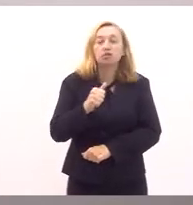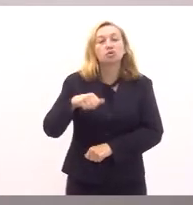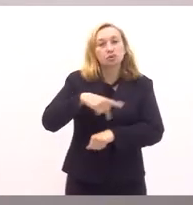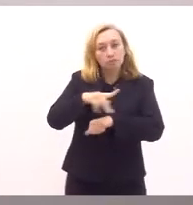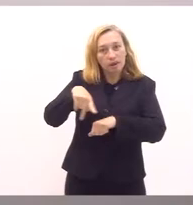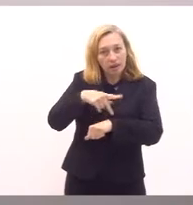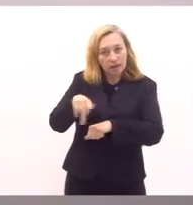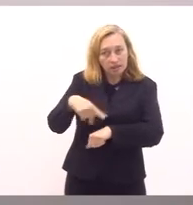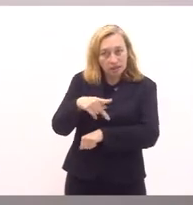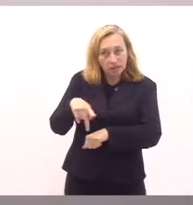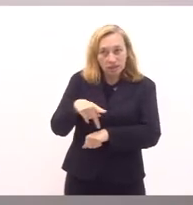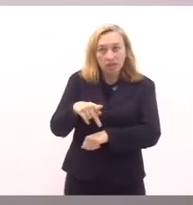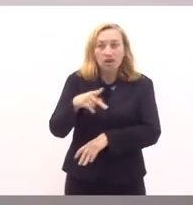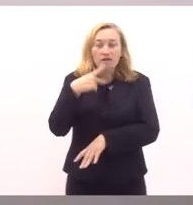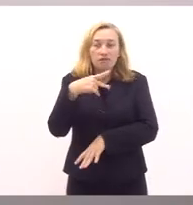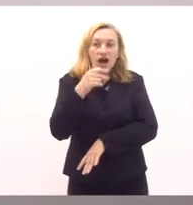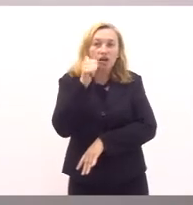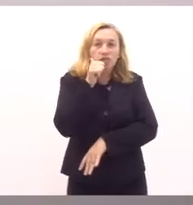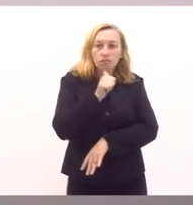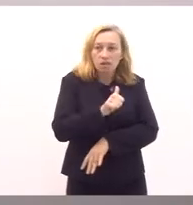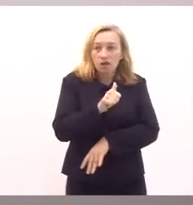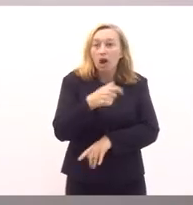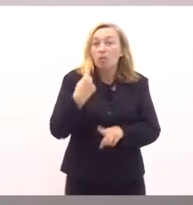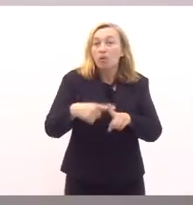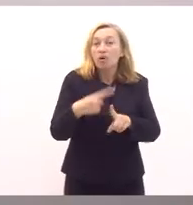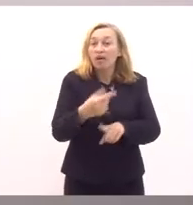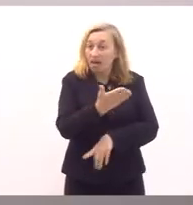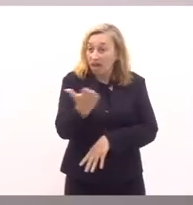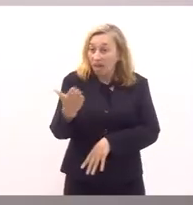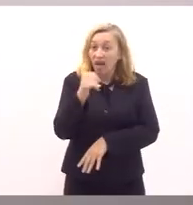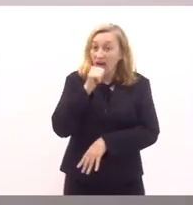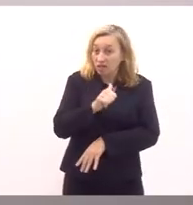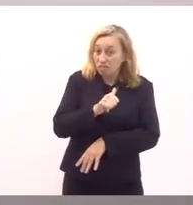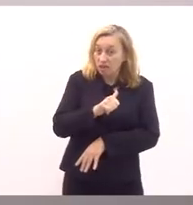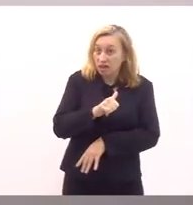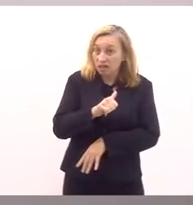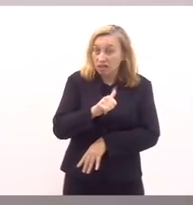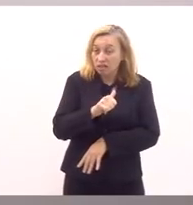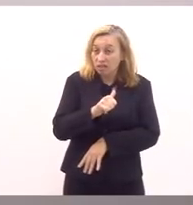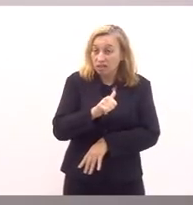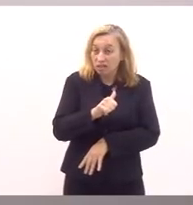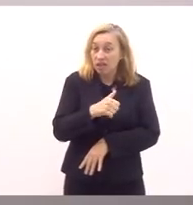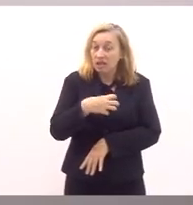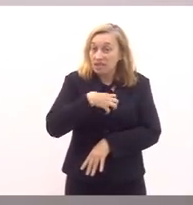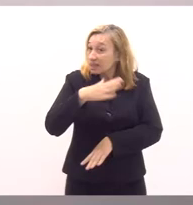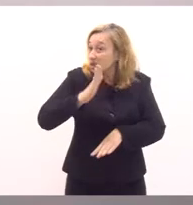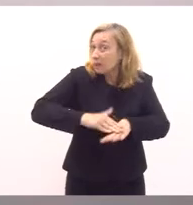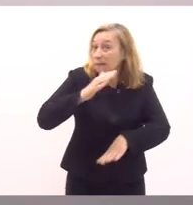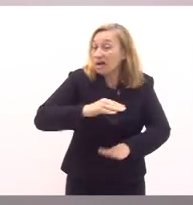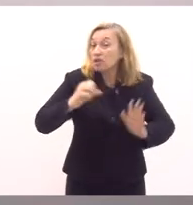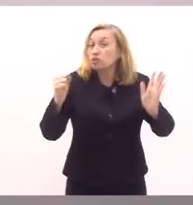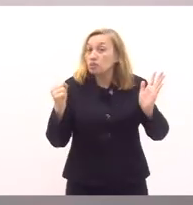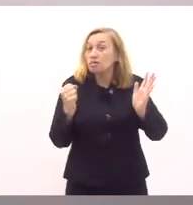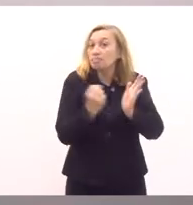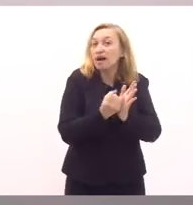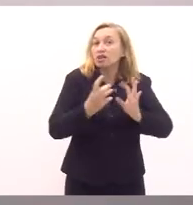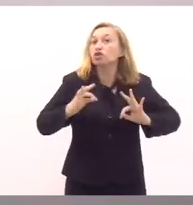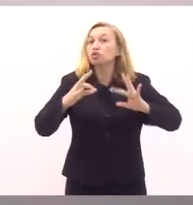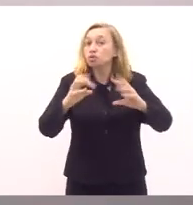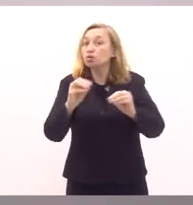país, e eu falo no feminino, porque são elas que sentem mais ainda o impacto disso,